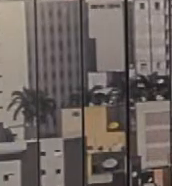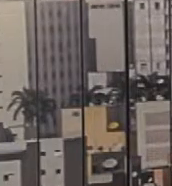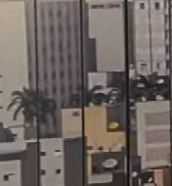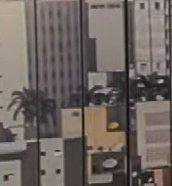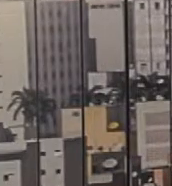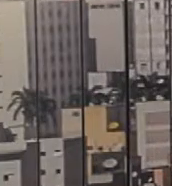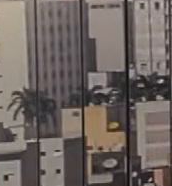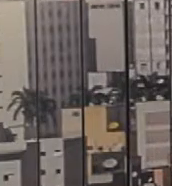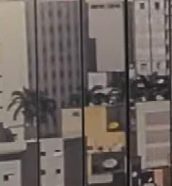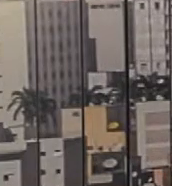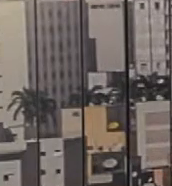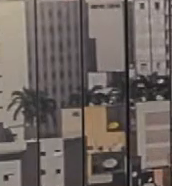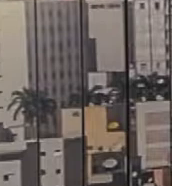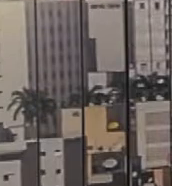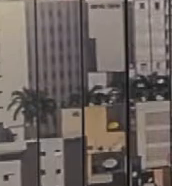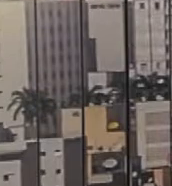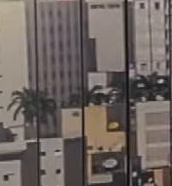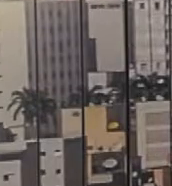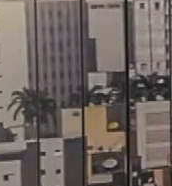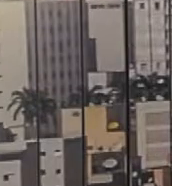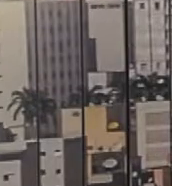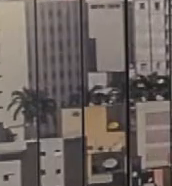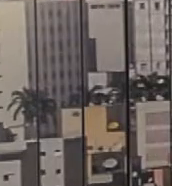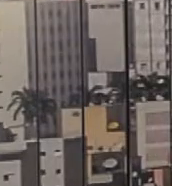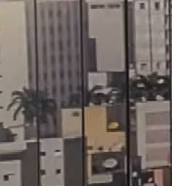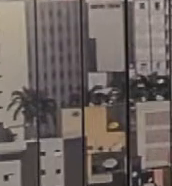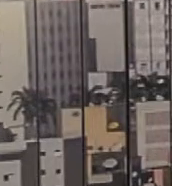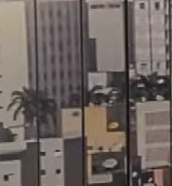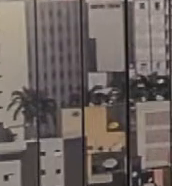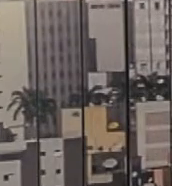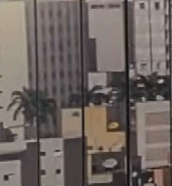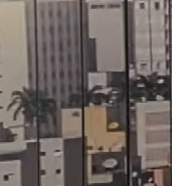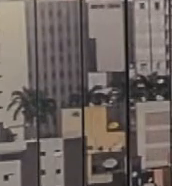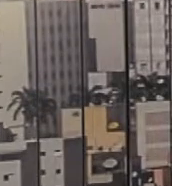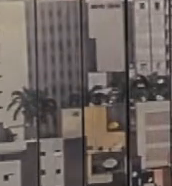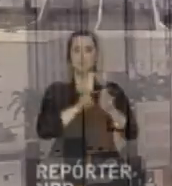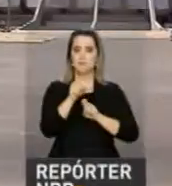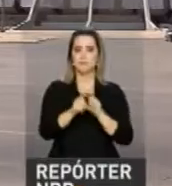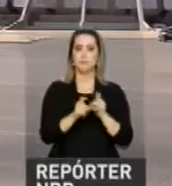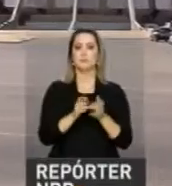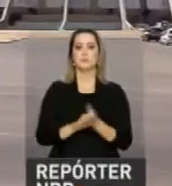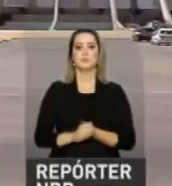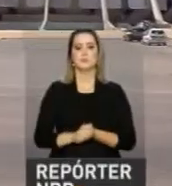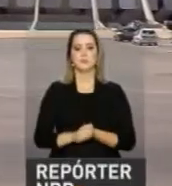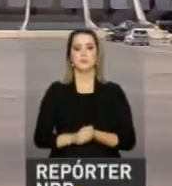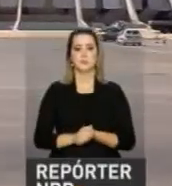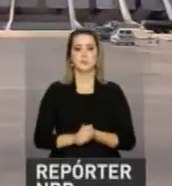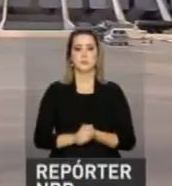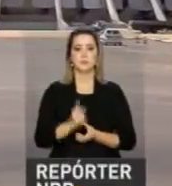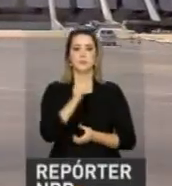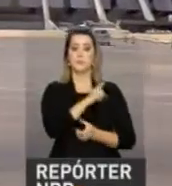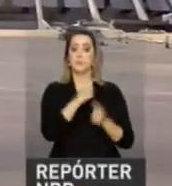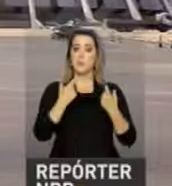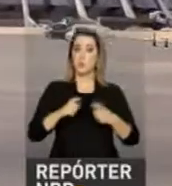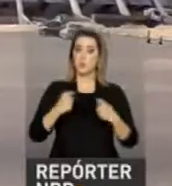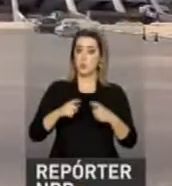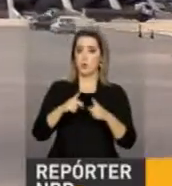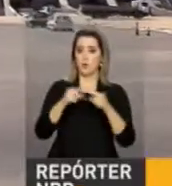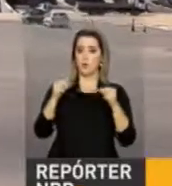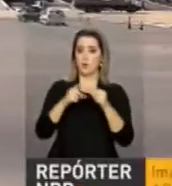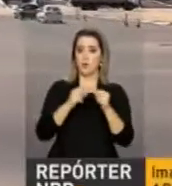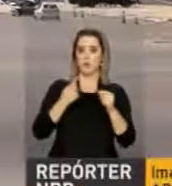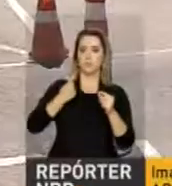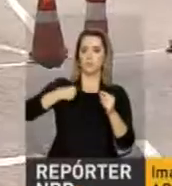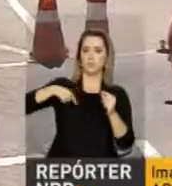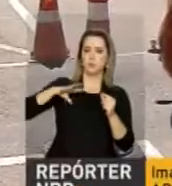que agora vai ficar na tela do celular a reportagem da tv nbr este estacionamento em brasília fica